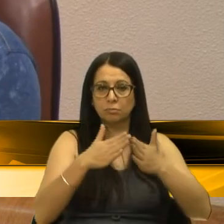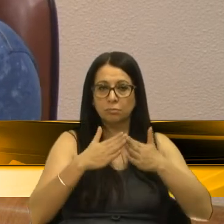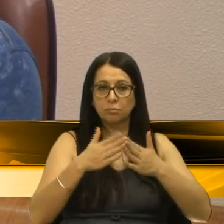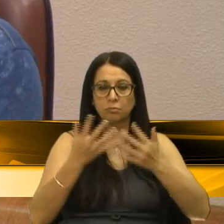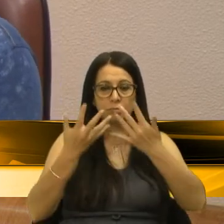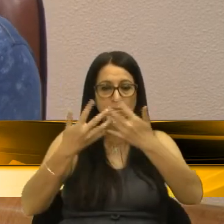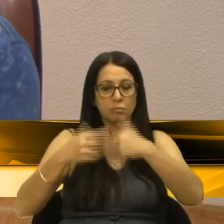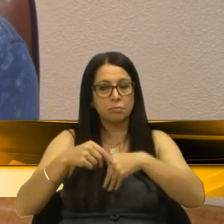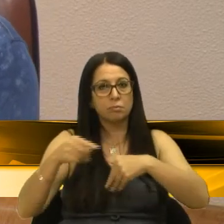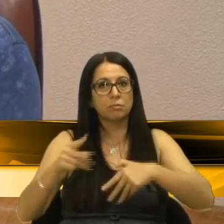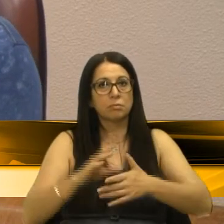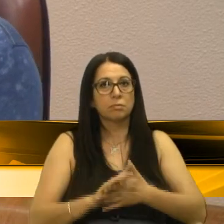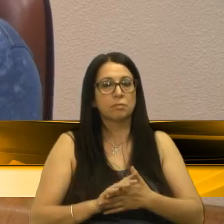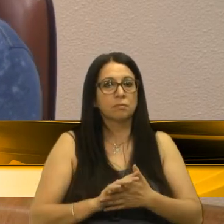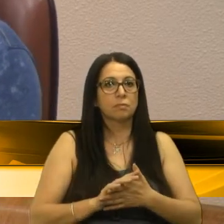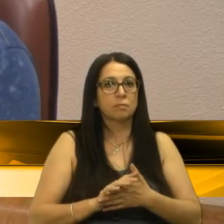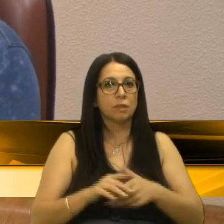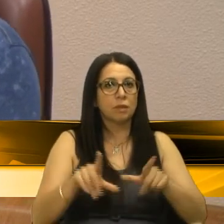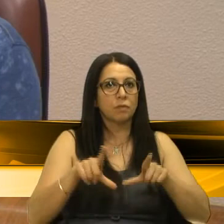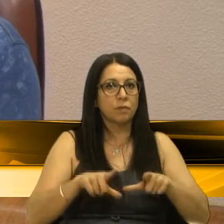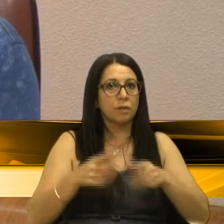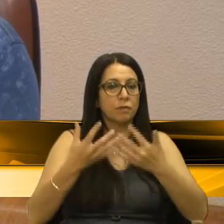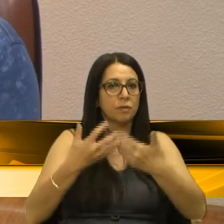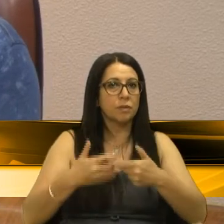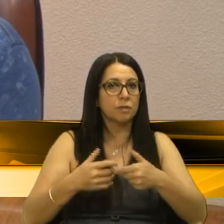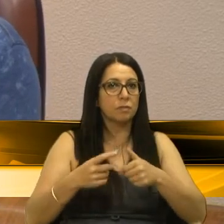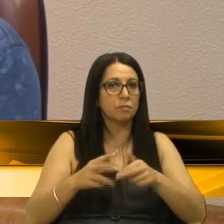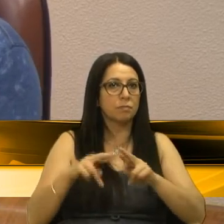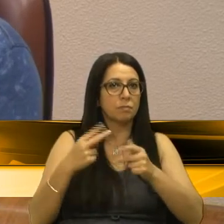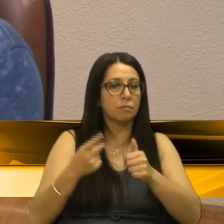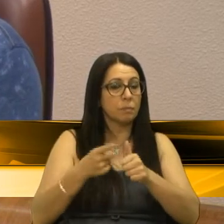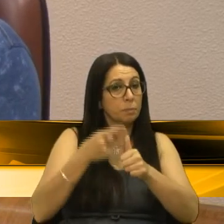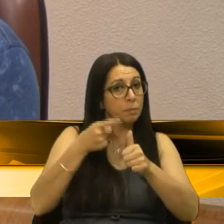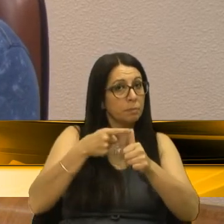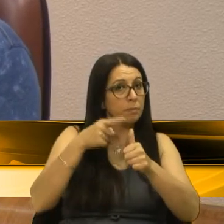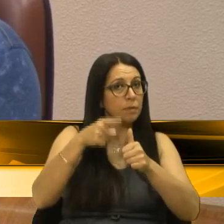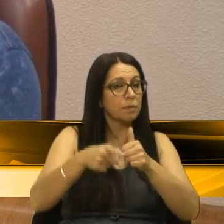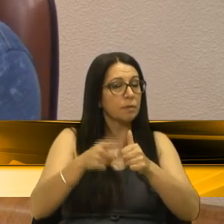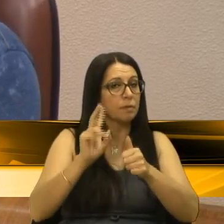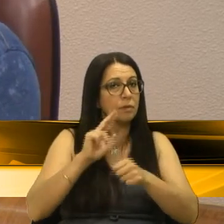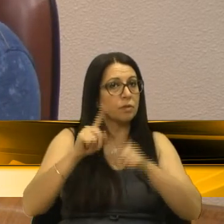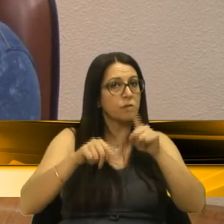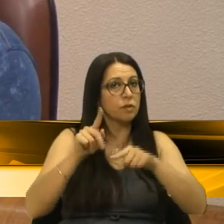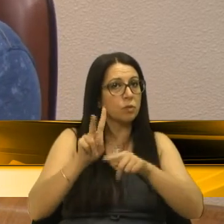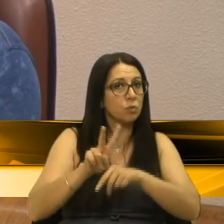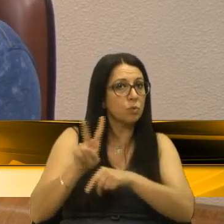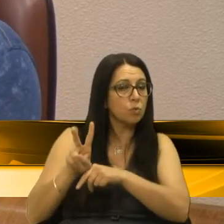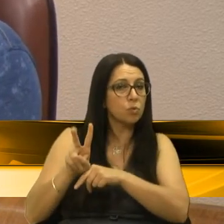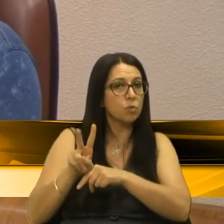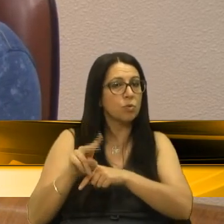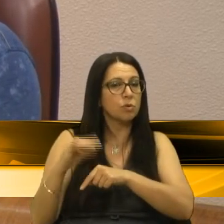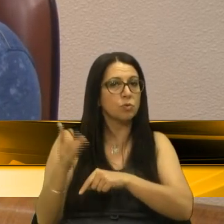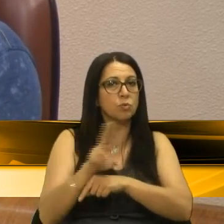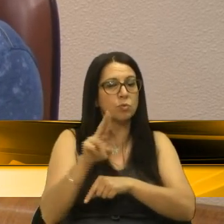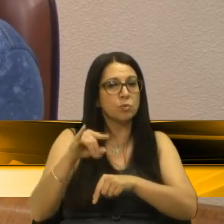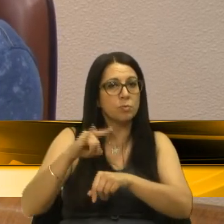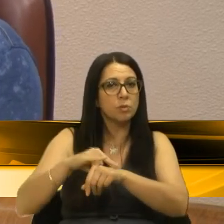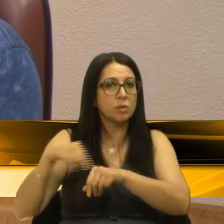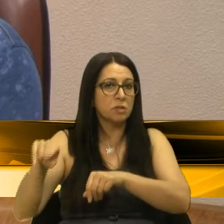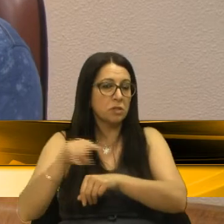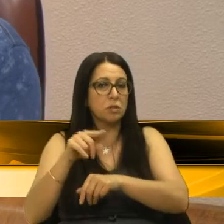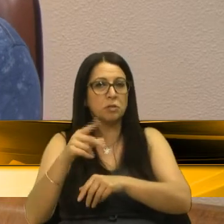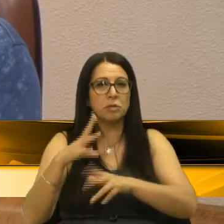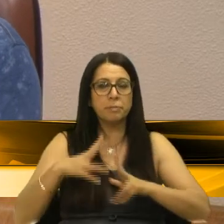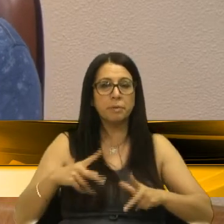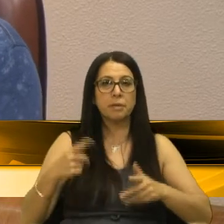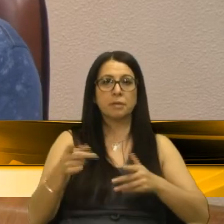funcionamento e de alvará de funcionamento. Seção 1ª, das atividades sujeitas a controle sanitário. Artigo 31º. Nos pedidos